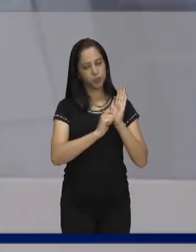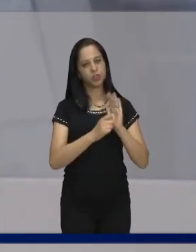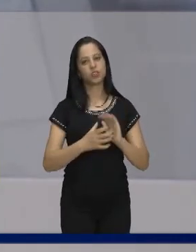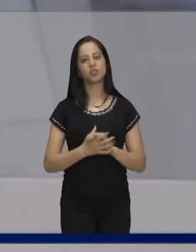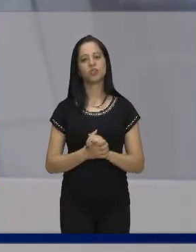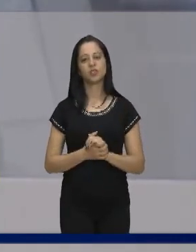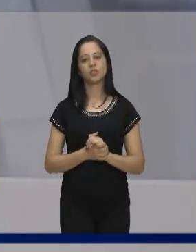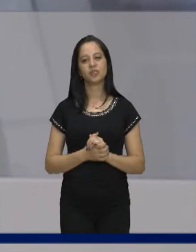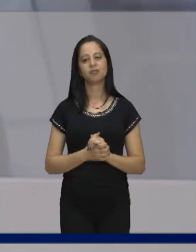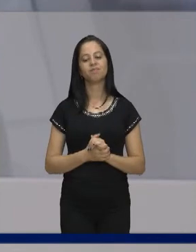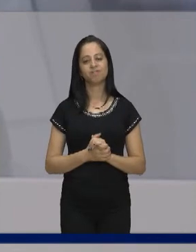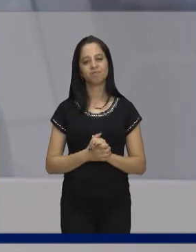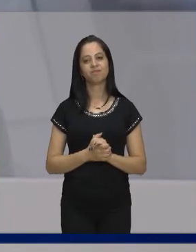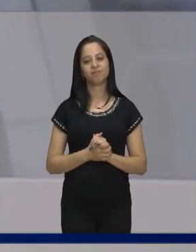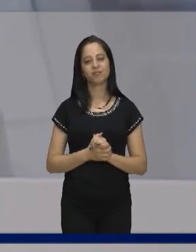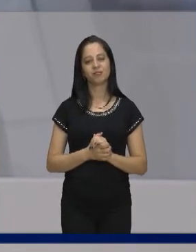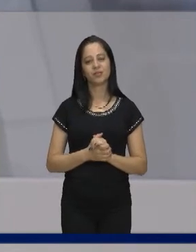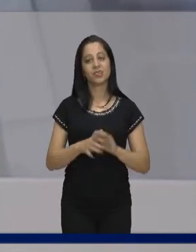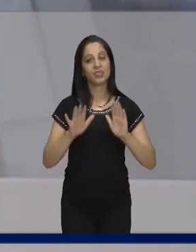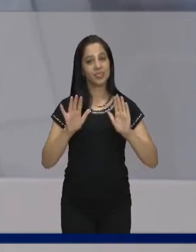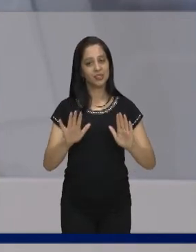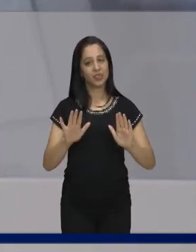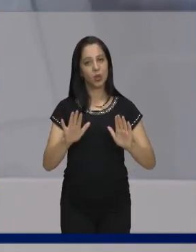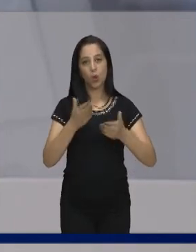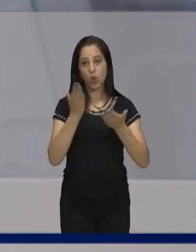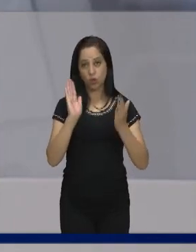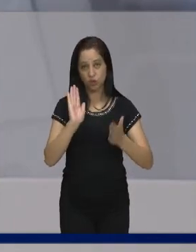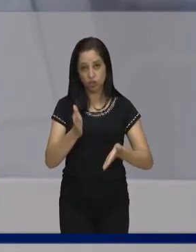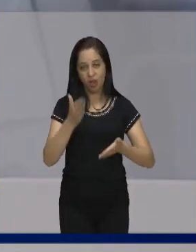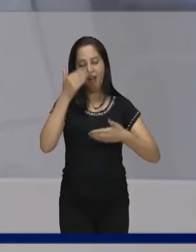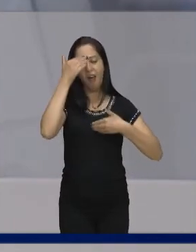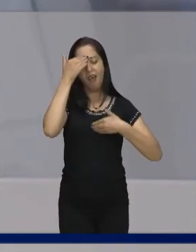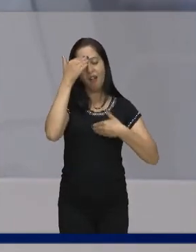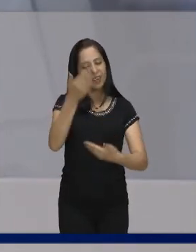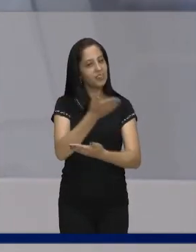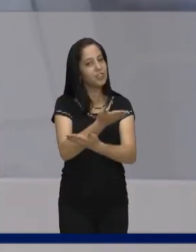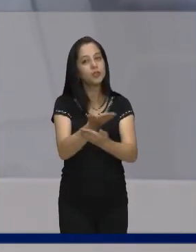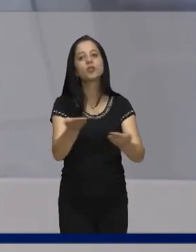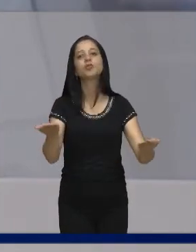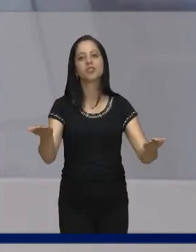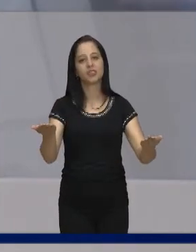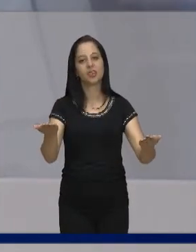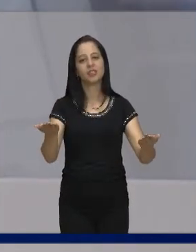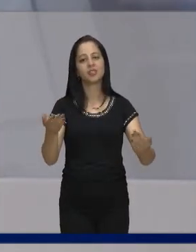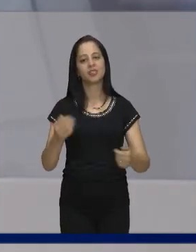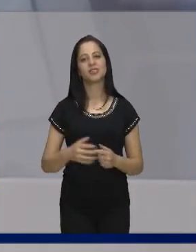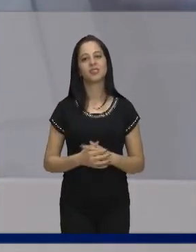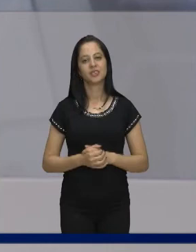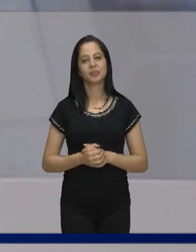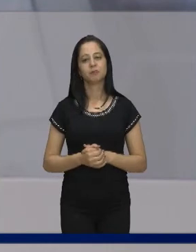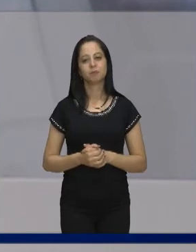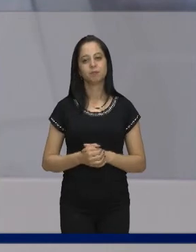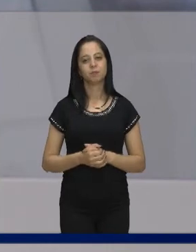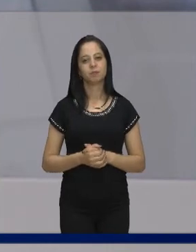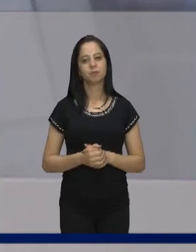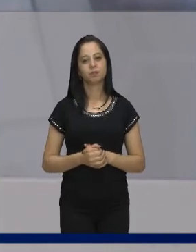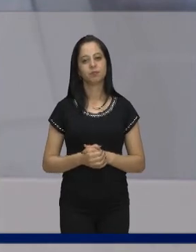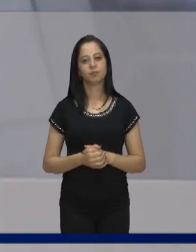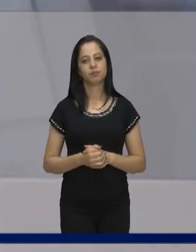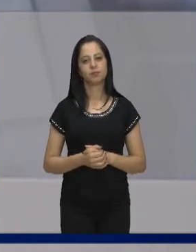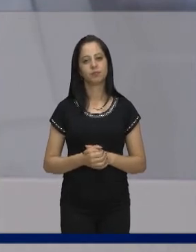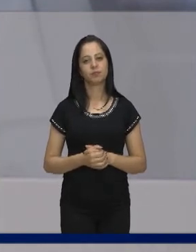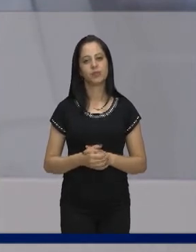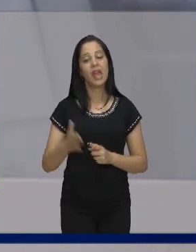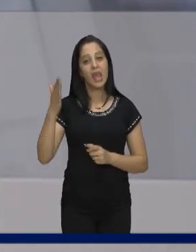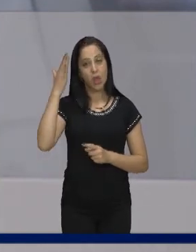por unanimidade. Então, já agradeço antecipadamente. Eu sei que